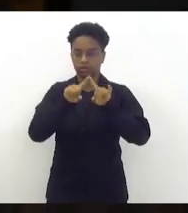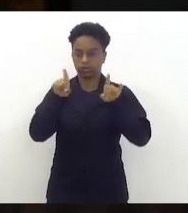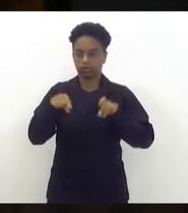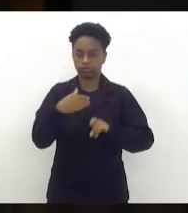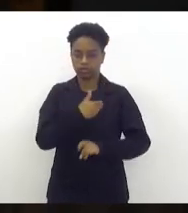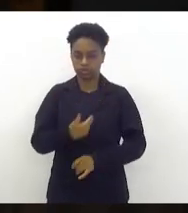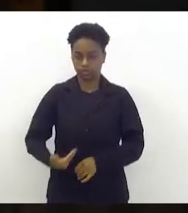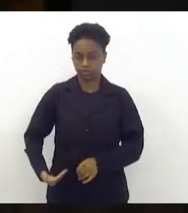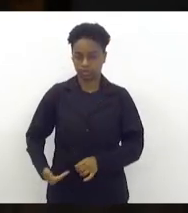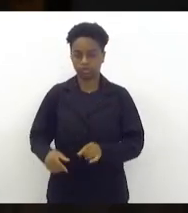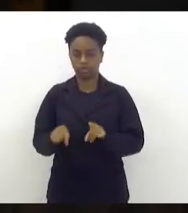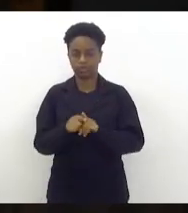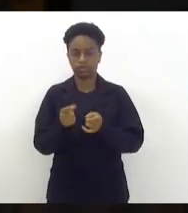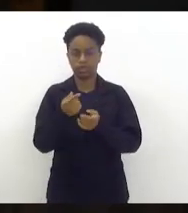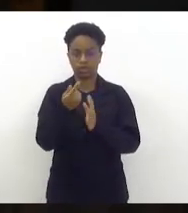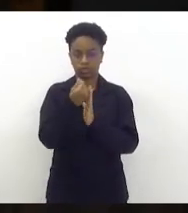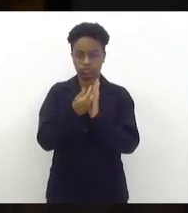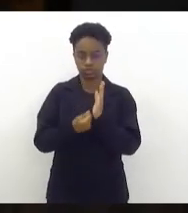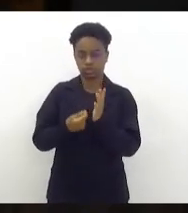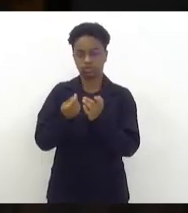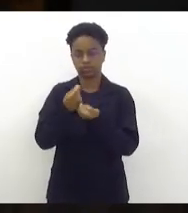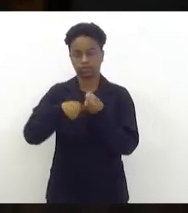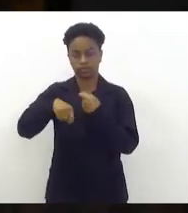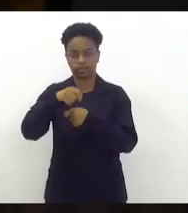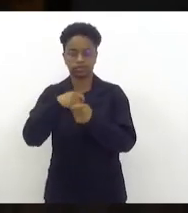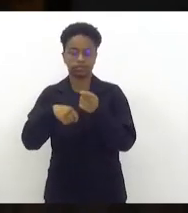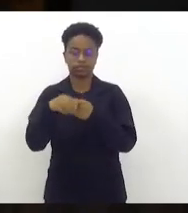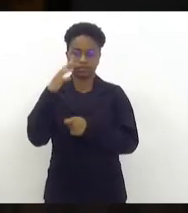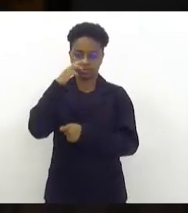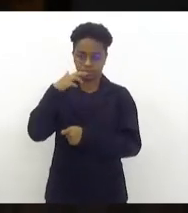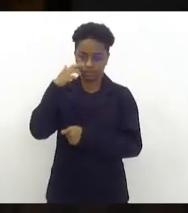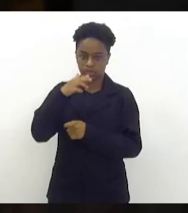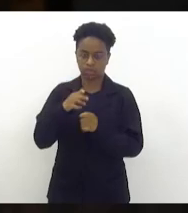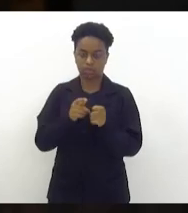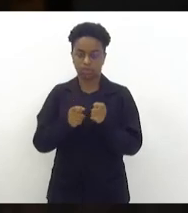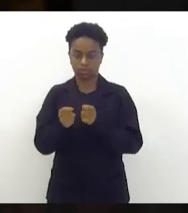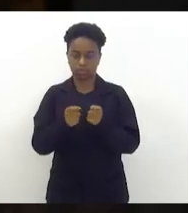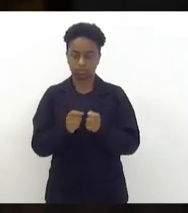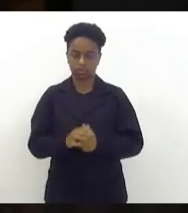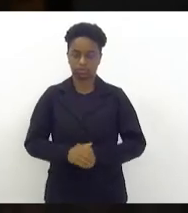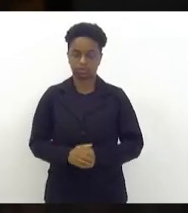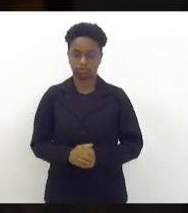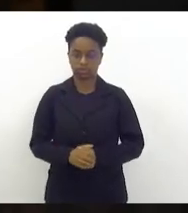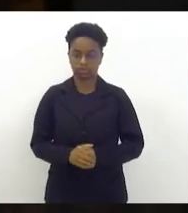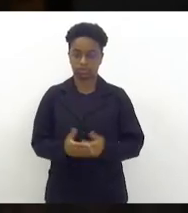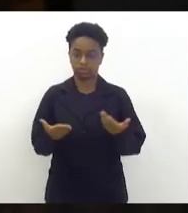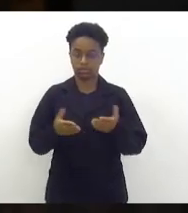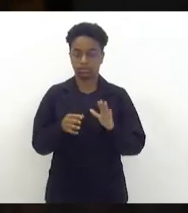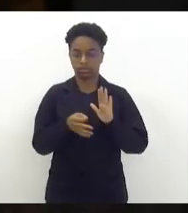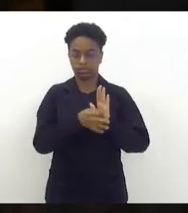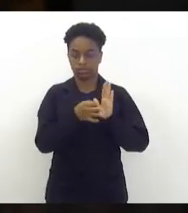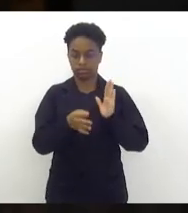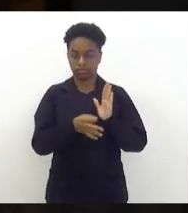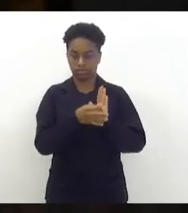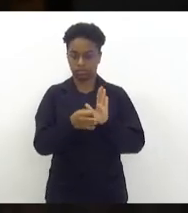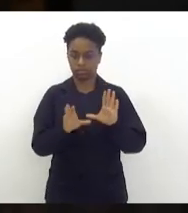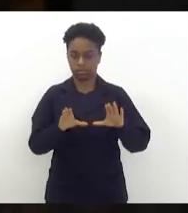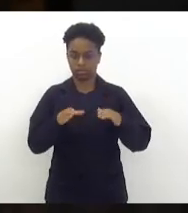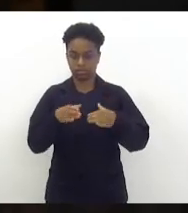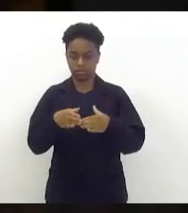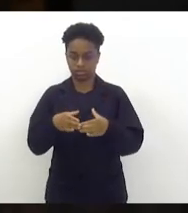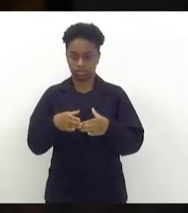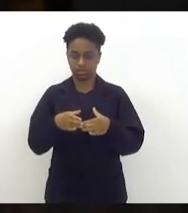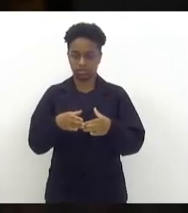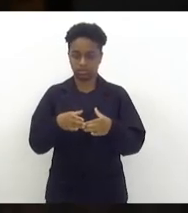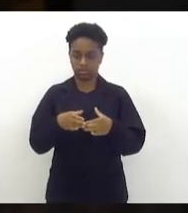Públicos, de Orçamento, Finanças, Fiscalização Financeira e Controle. Para emitir parecer pela Comissão